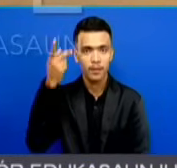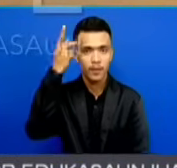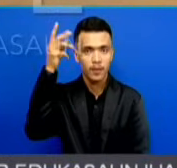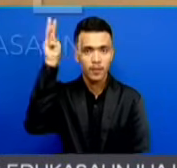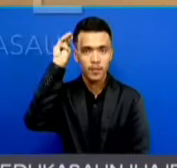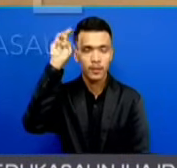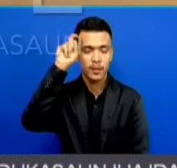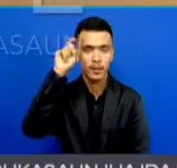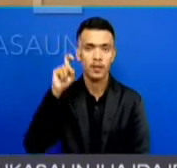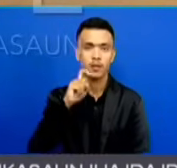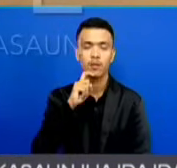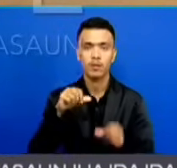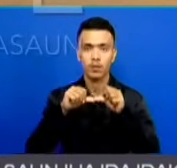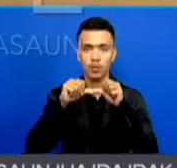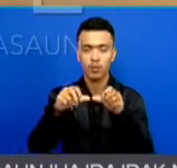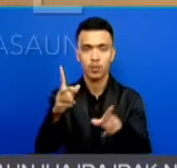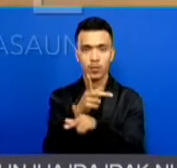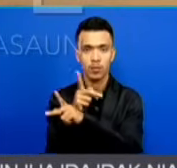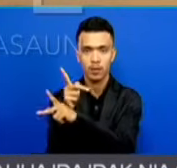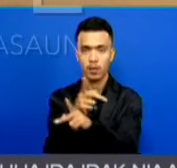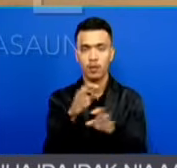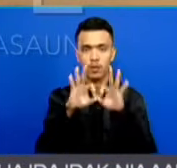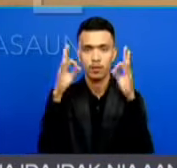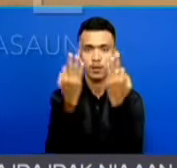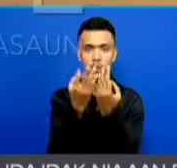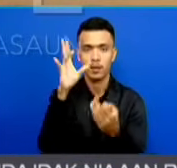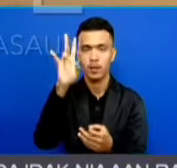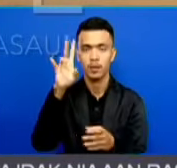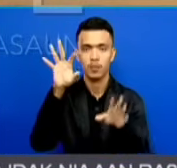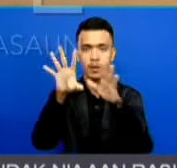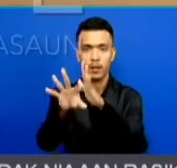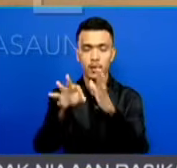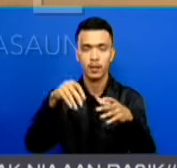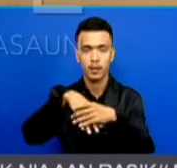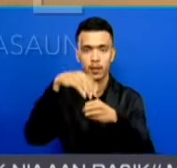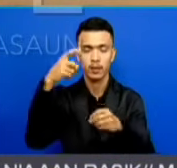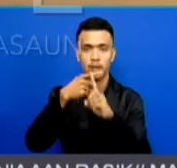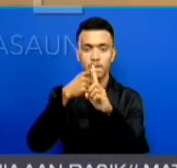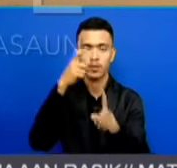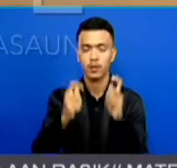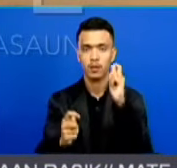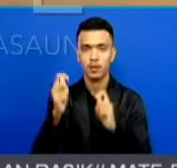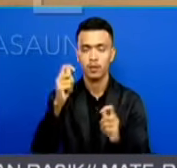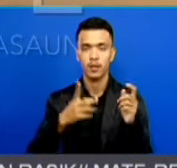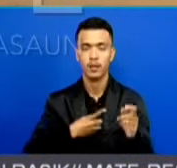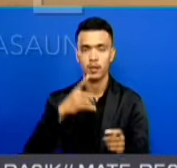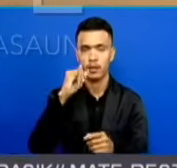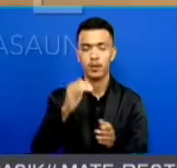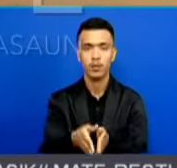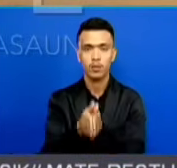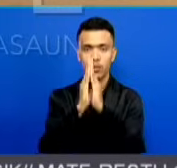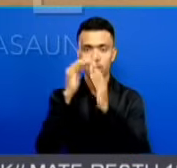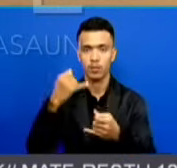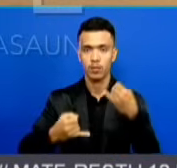Primeiro-ministro Kairala Xanana Guzmão continua a defender uma kain hitu na perreta na evicção russo tribunal primeira instância dele no russo juiz